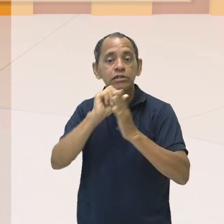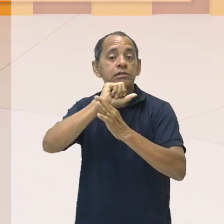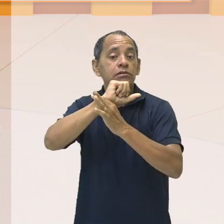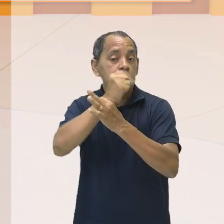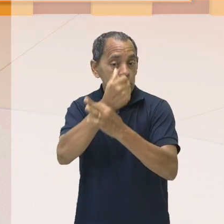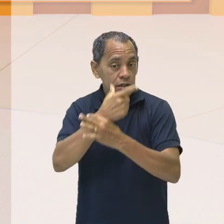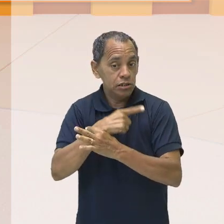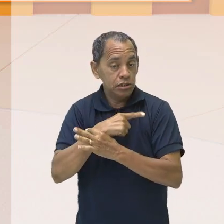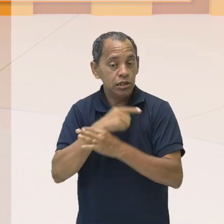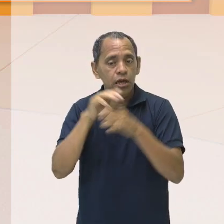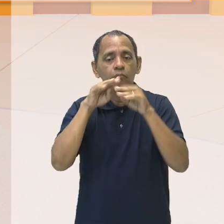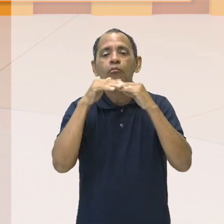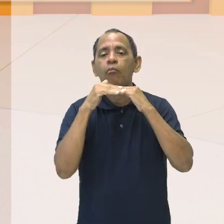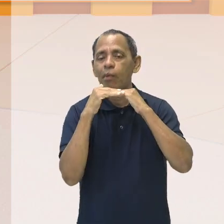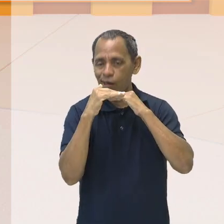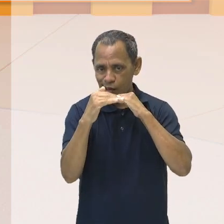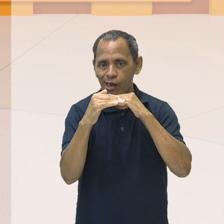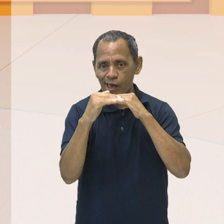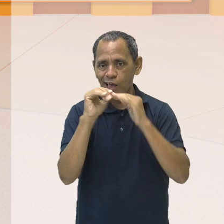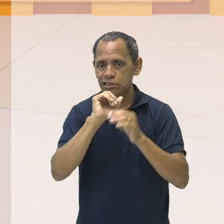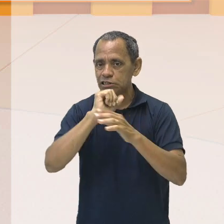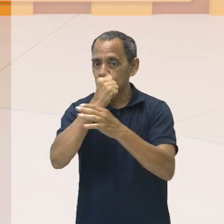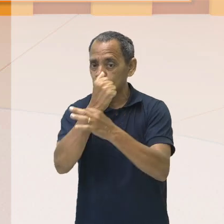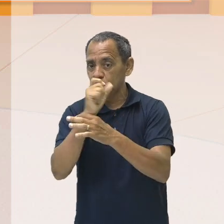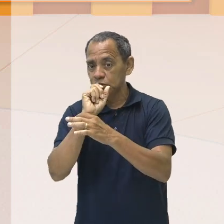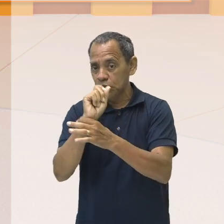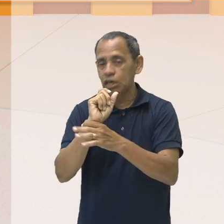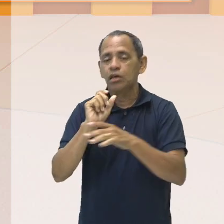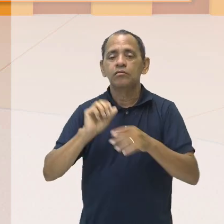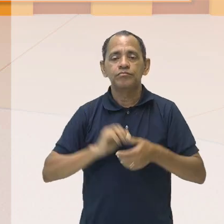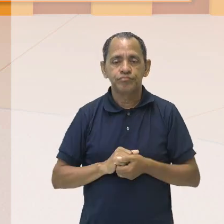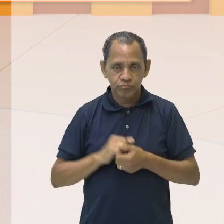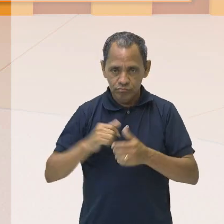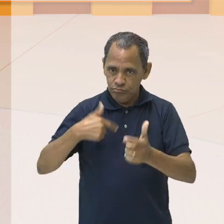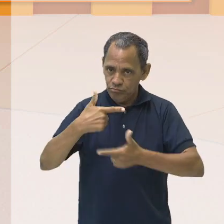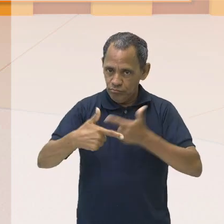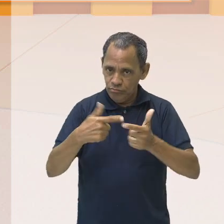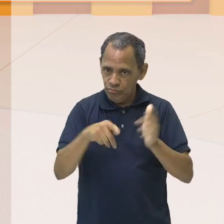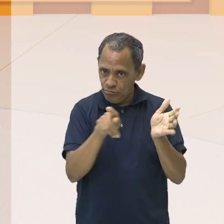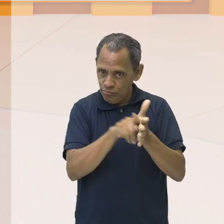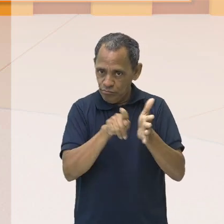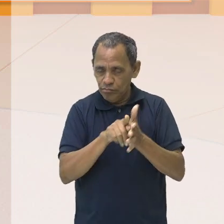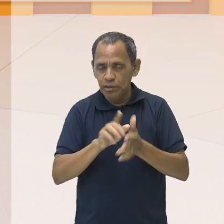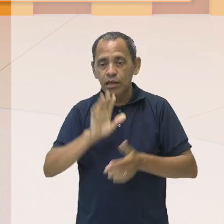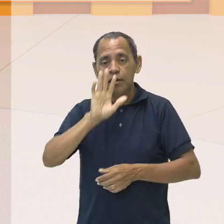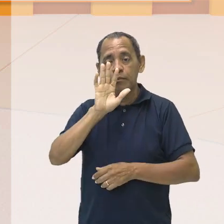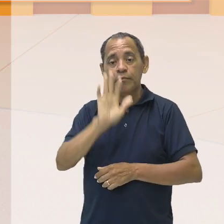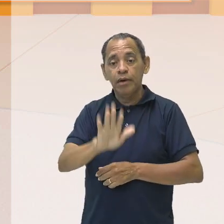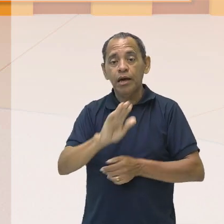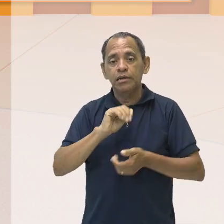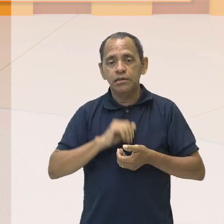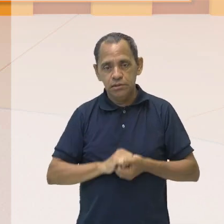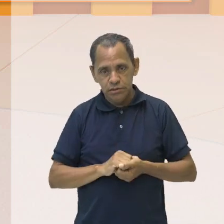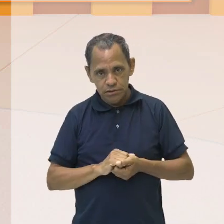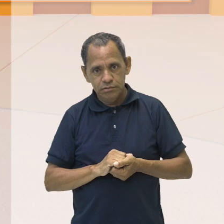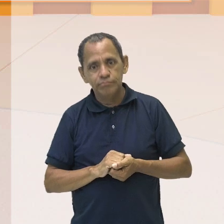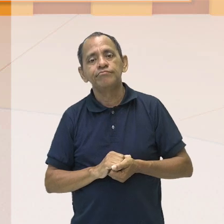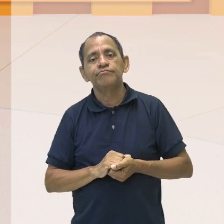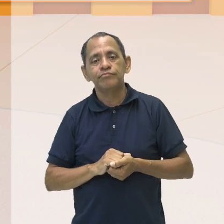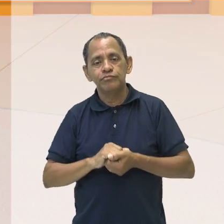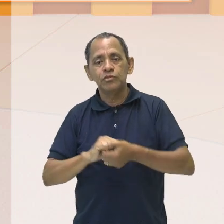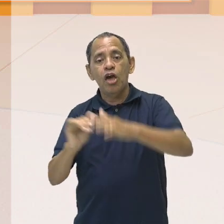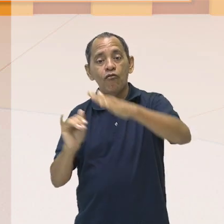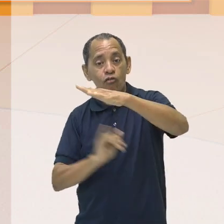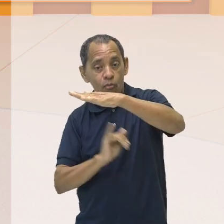certa estabilidade e segurança para aqueles trabalhadores. No entanto, a informalidade,